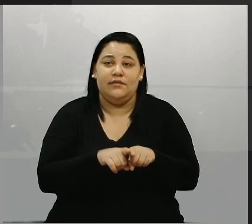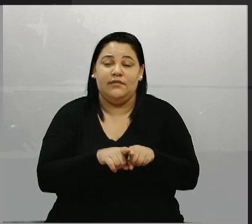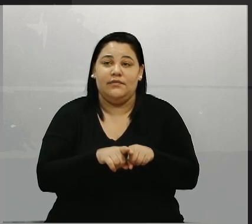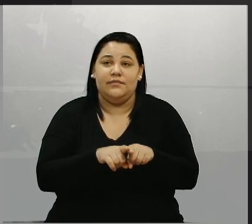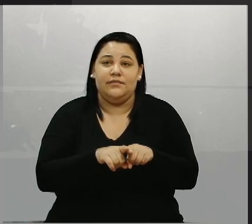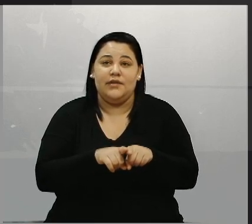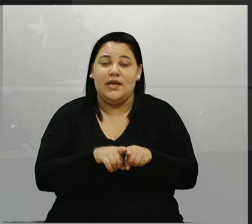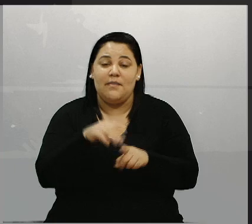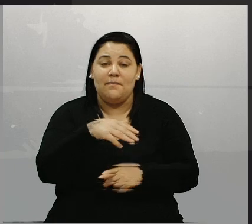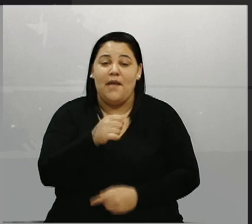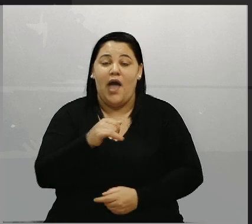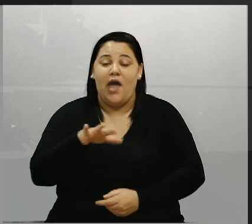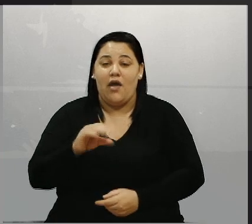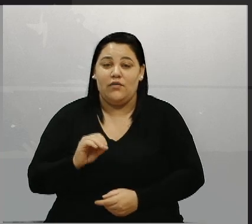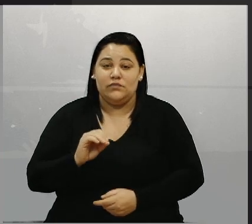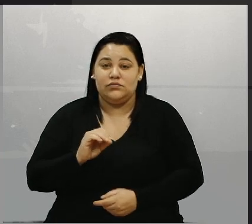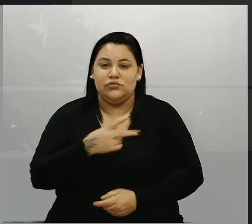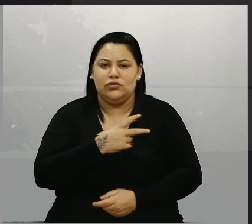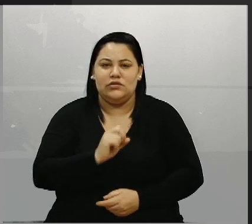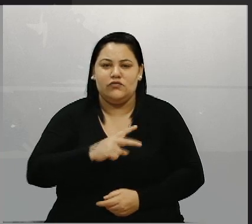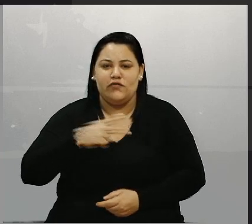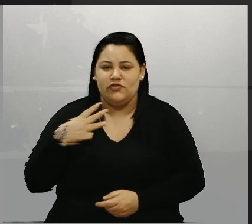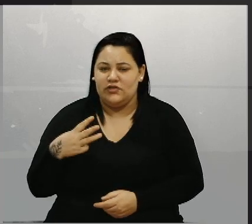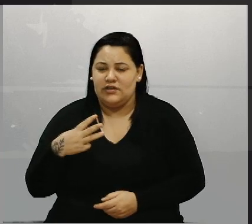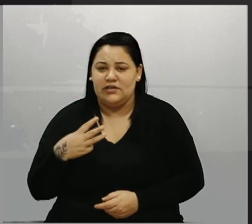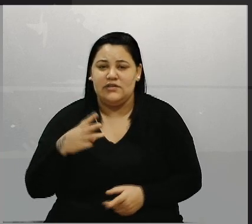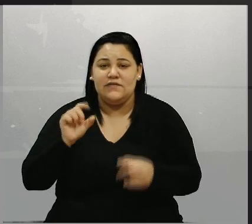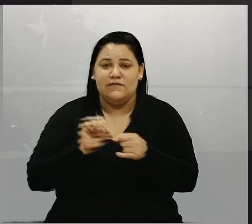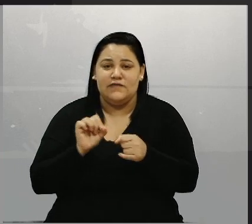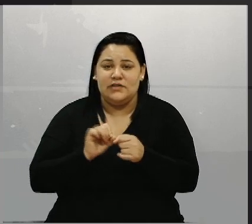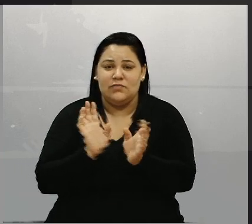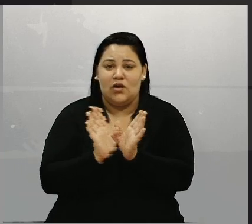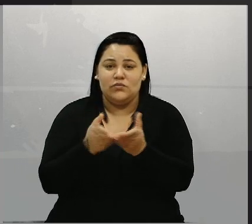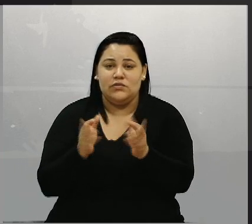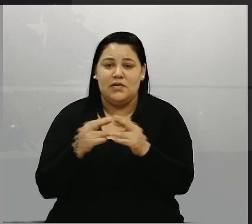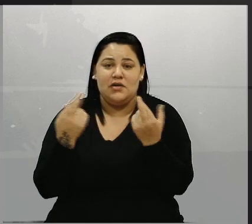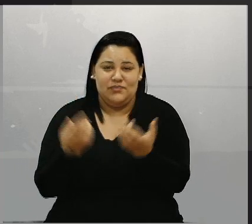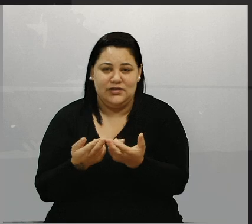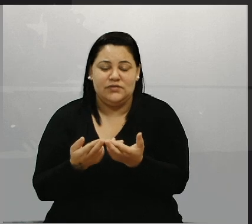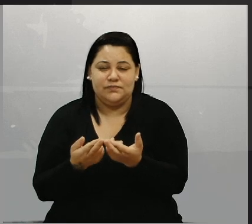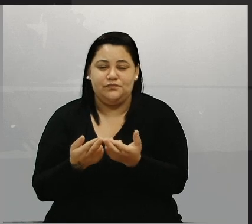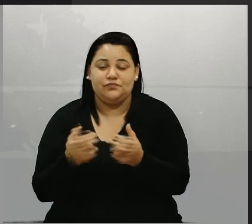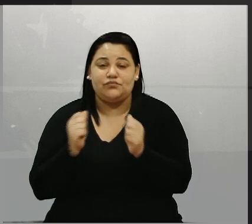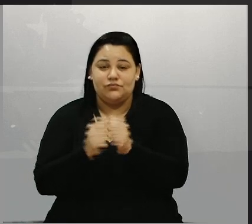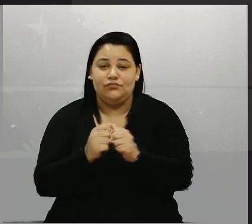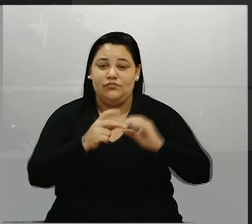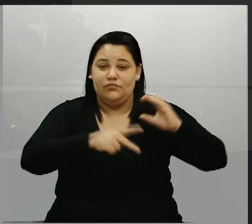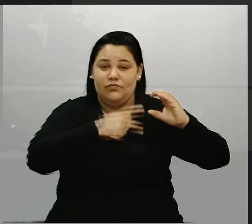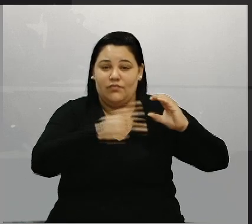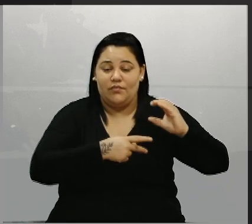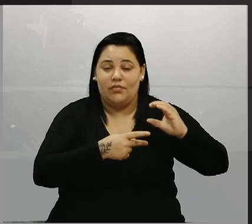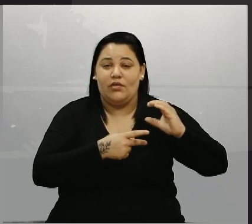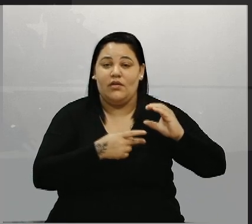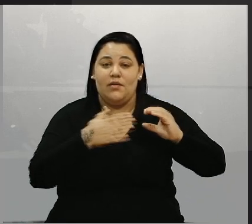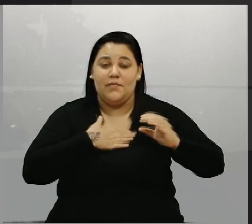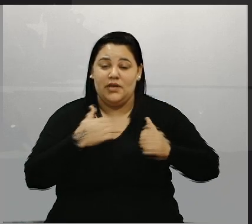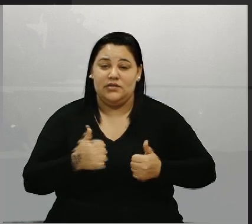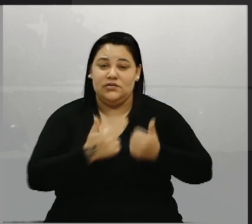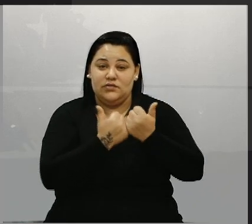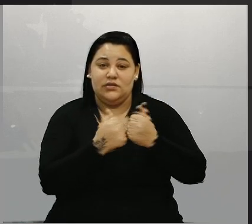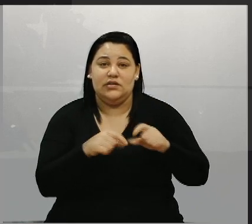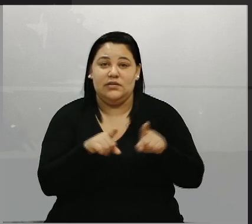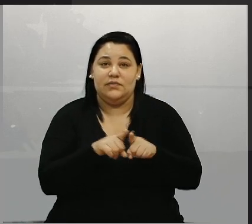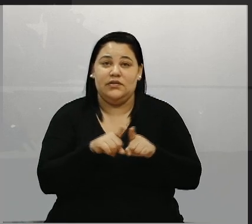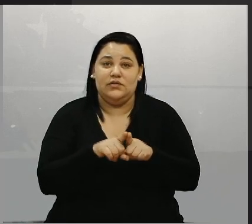em maio de 2023, fizemos uma comissão pela Câmara de Vereadores, onde a minha assessoria, através